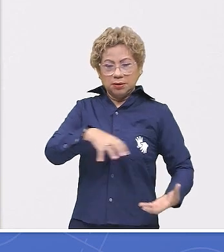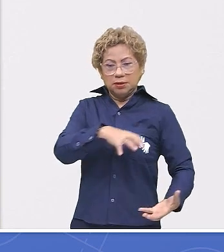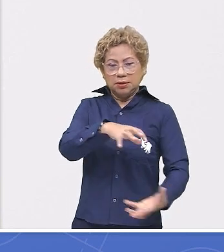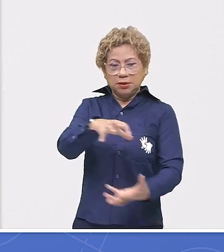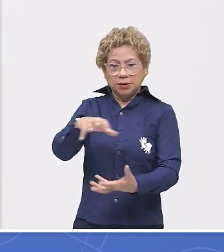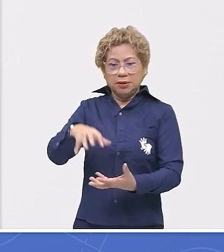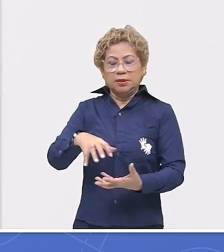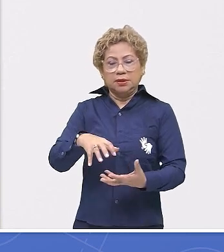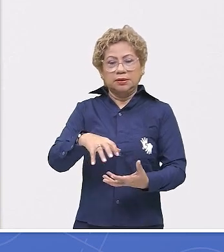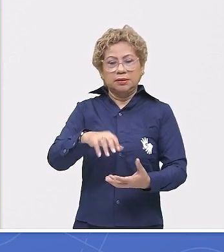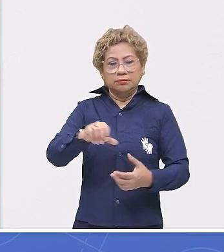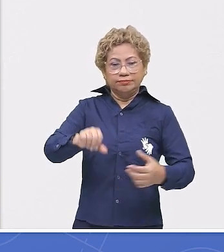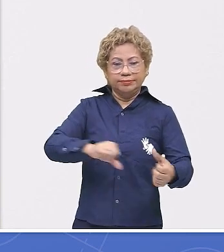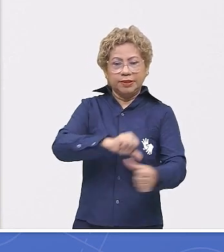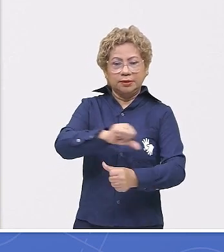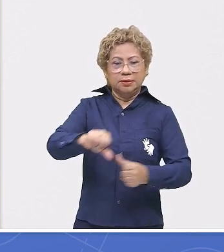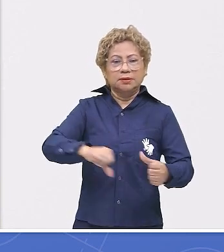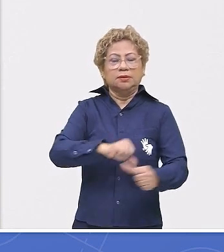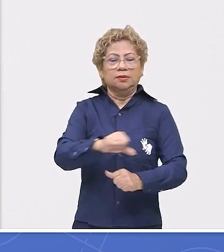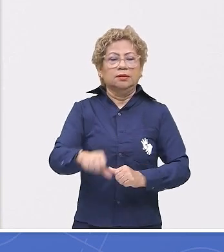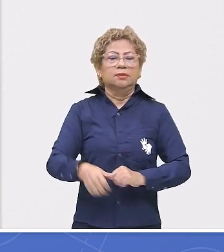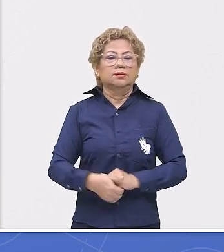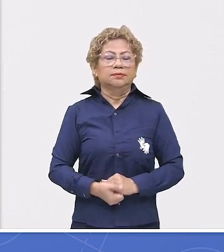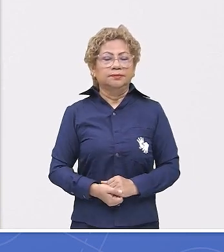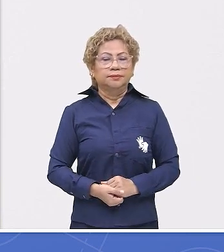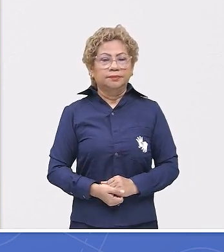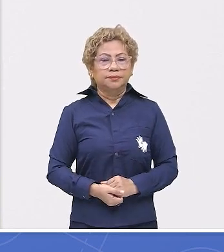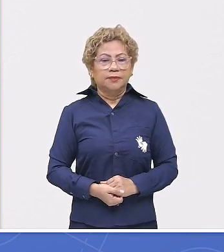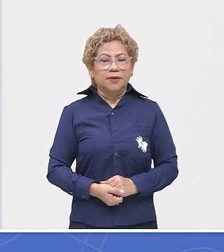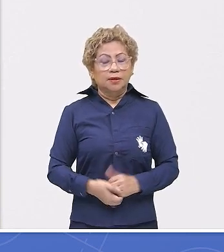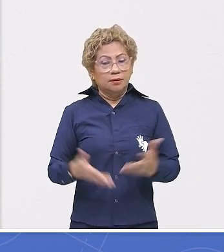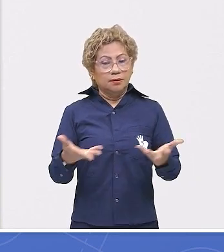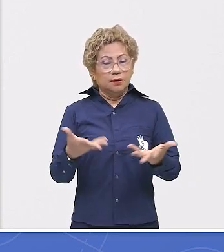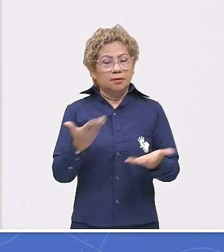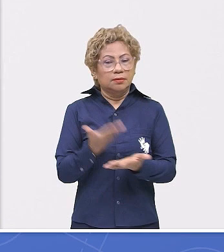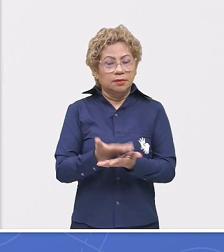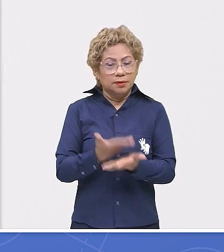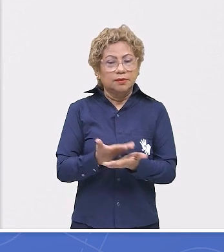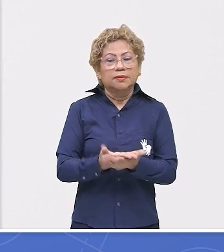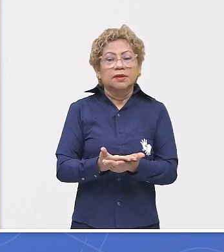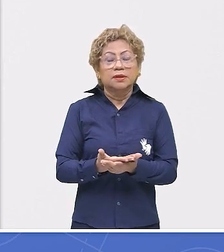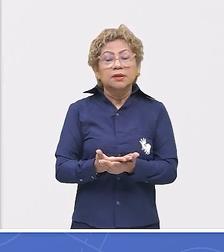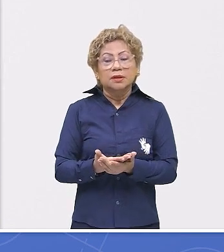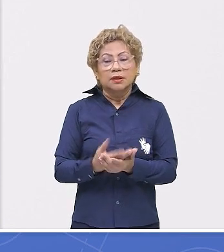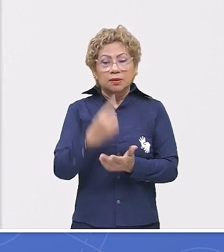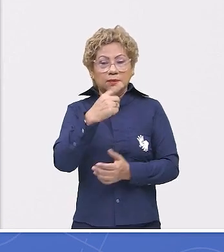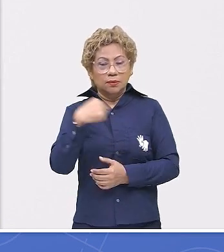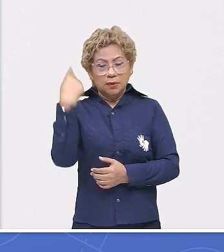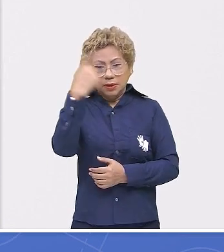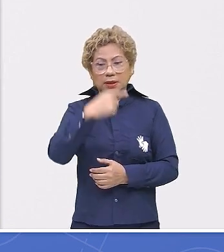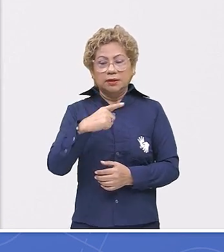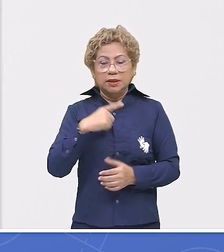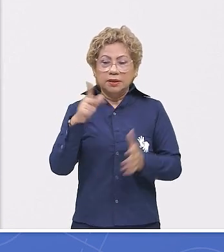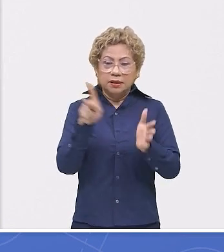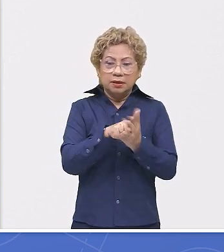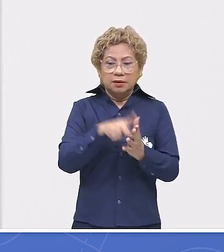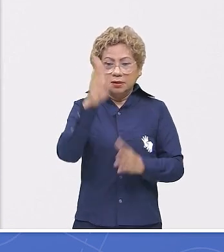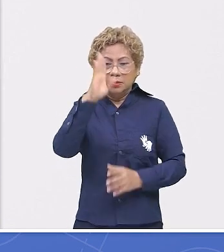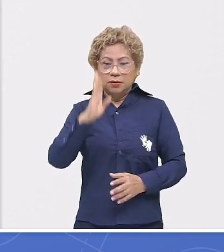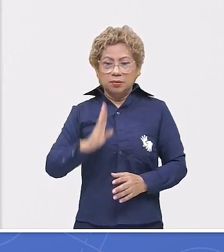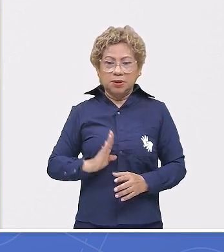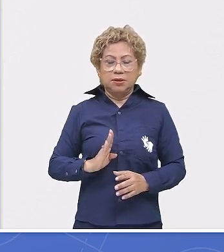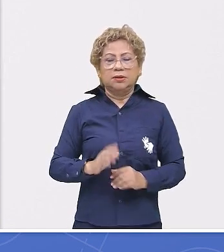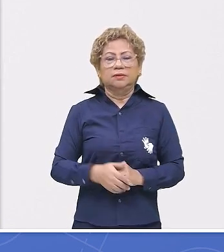da mudança de data. E é a partir disso também que a gente vai verificar os fusos horários que tem aqui no nosso país. Tá? O